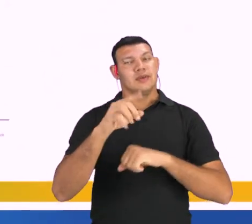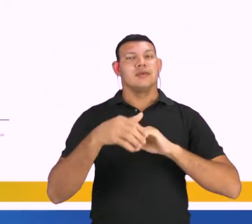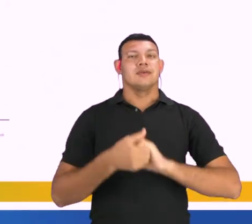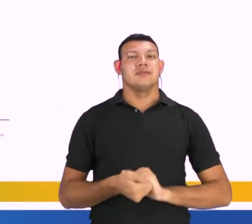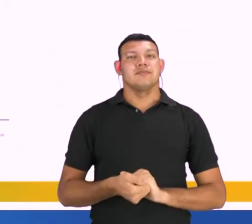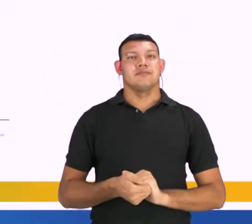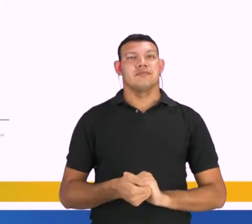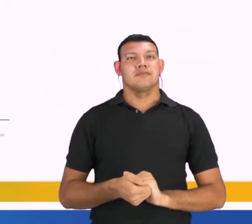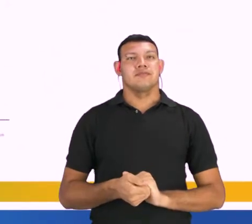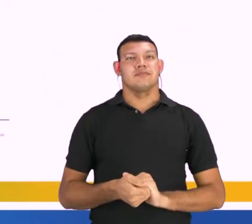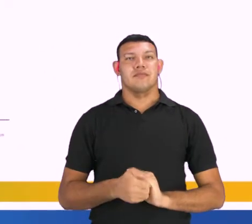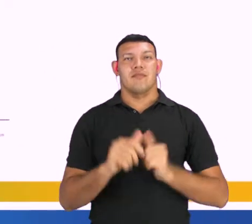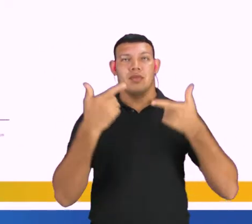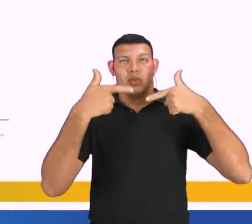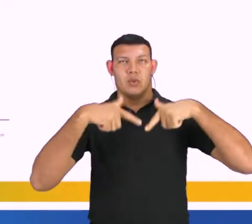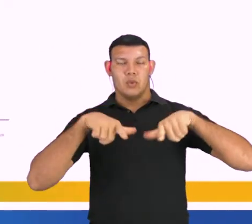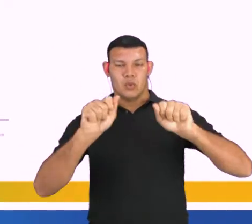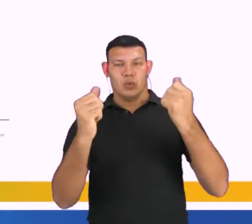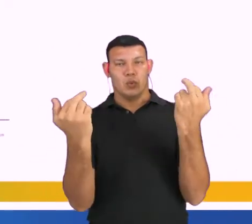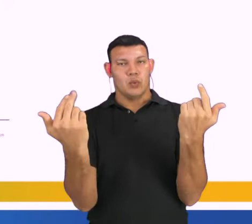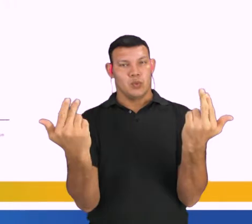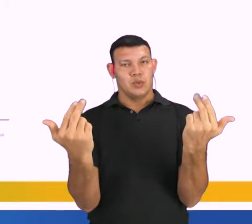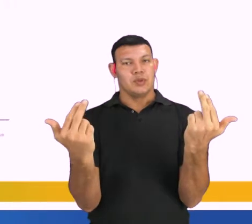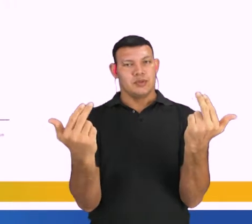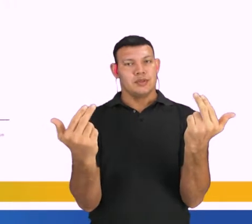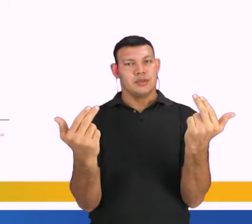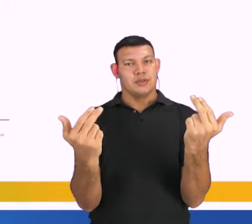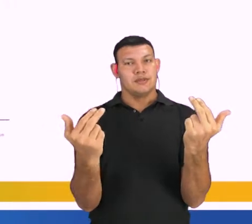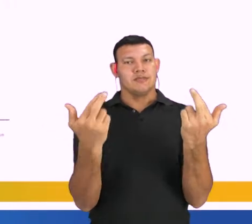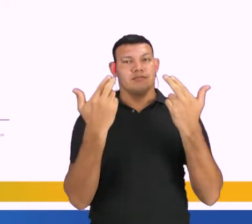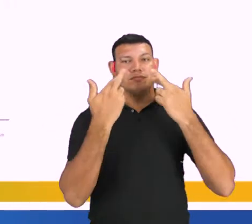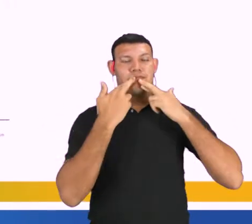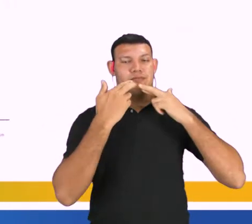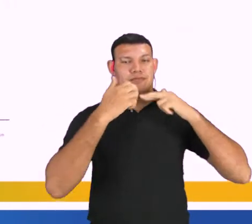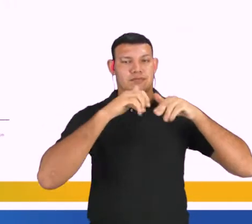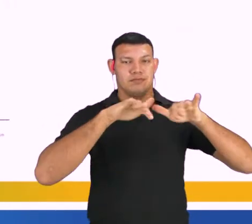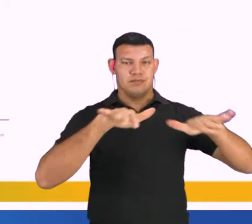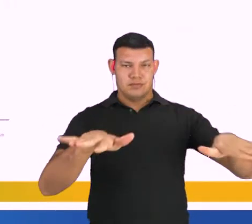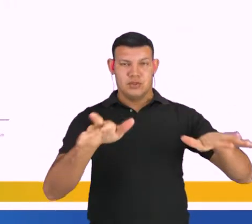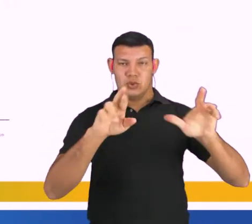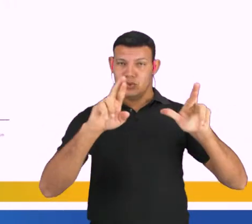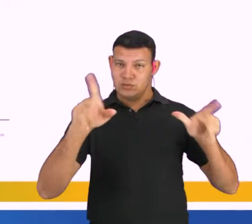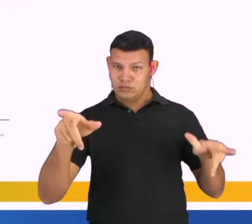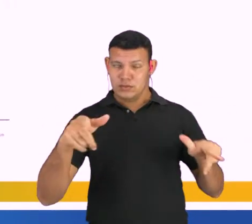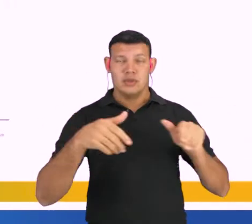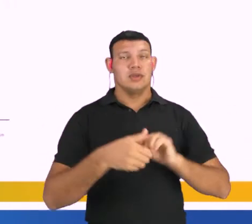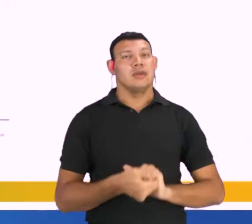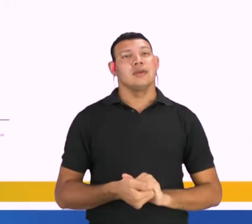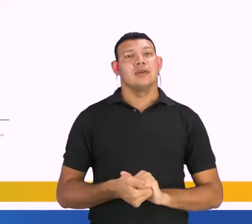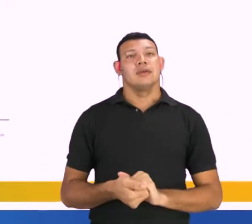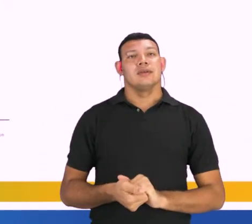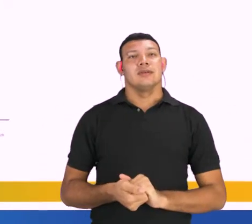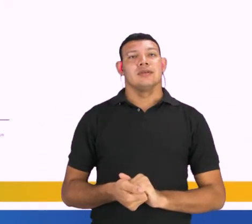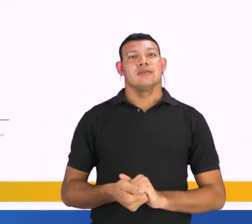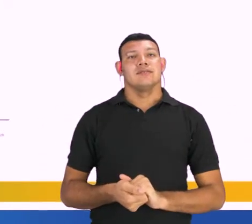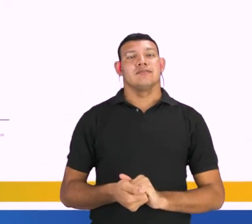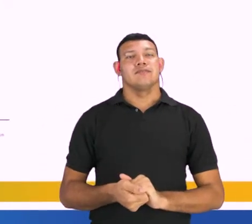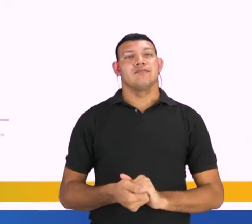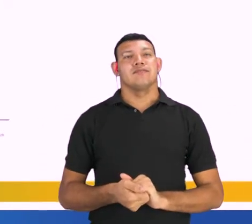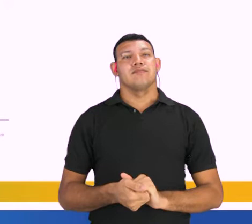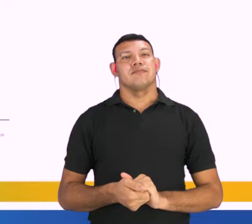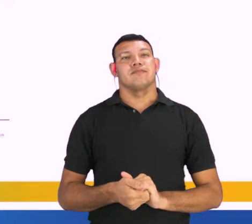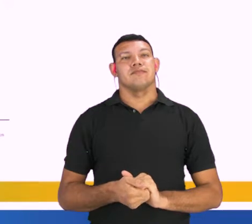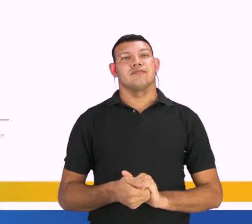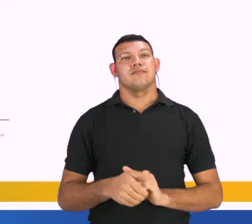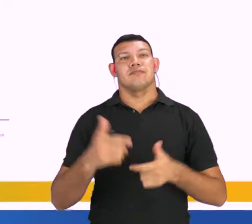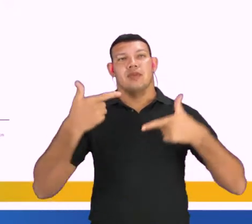Mesma linguagem, recursos diferentes. Na linguagem oral, o ambiente é comum a ambos os falantes. Por isso, quando usam